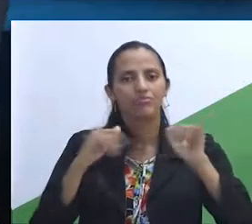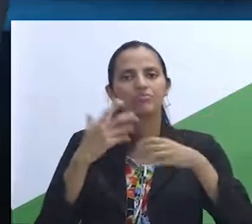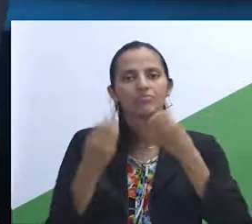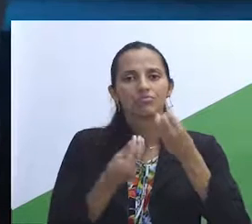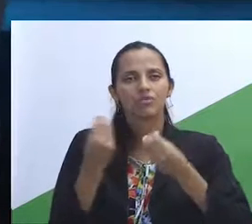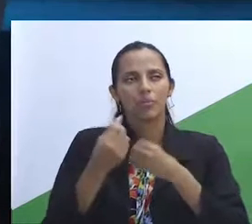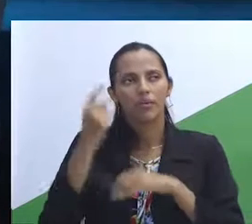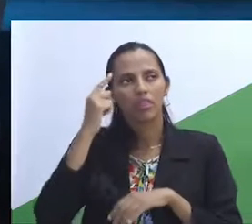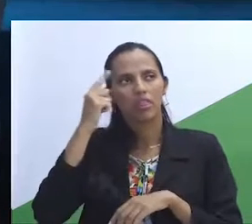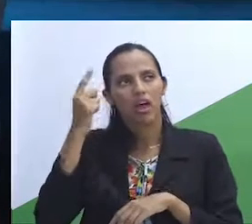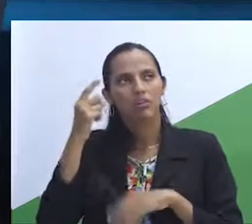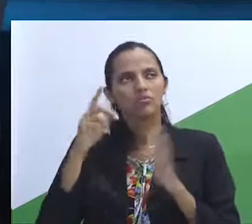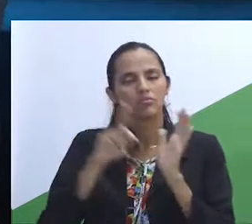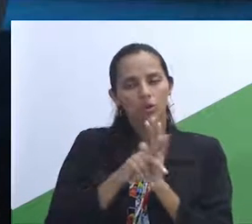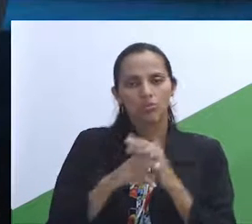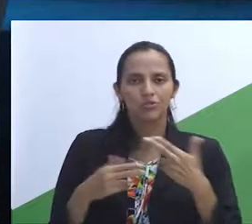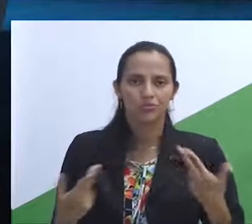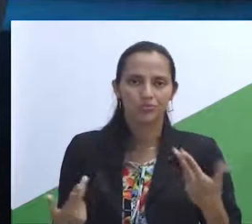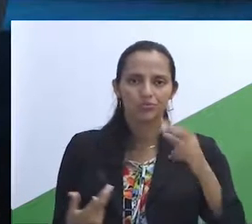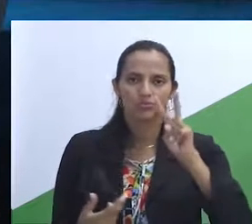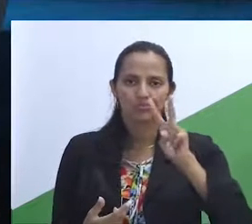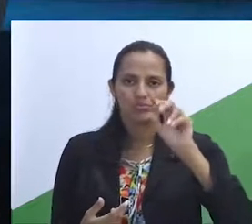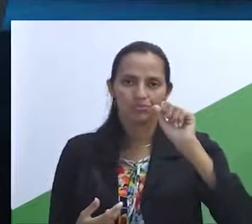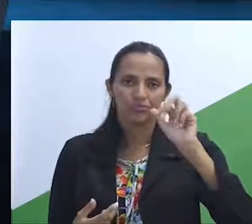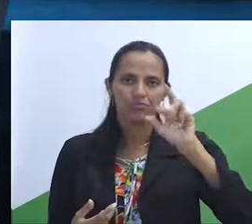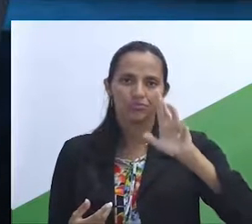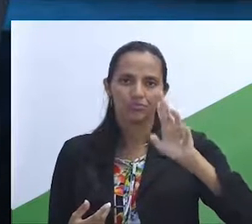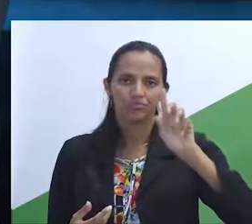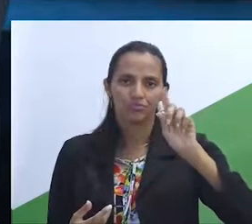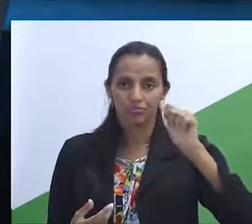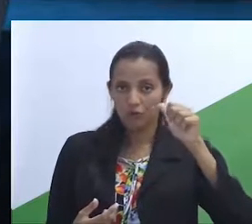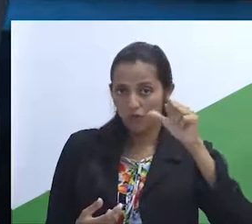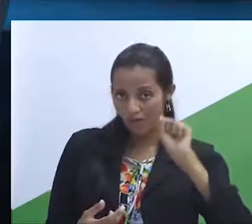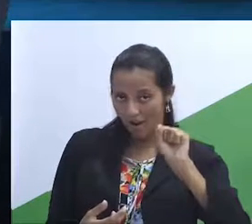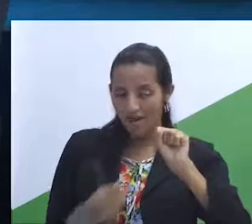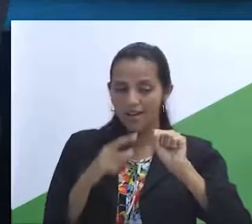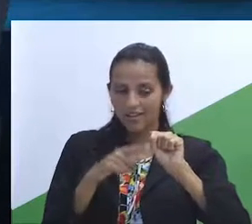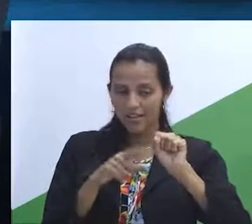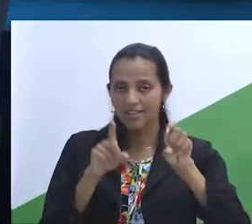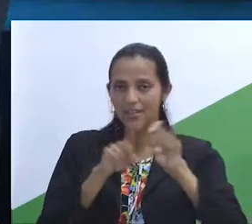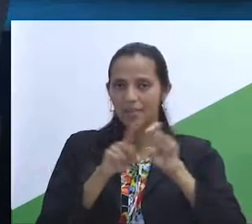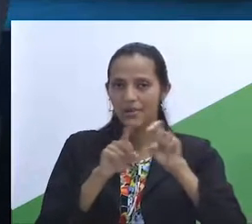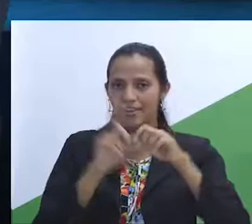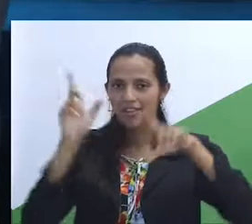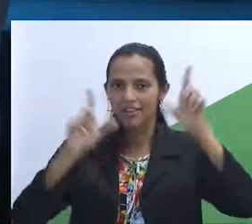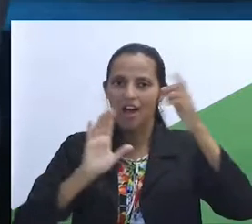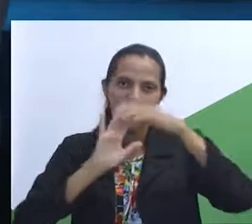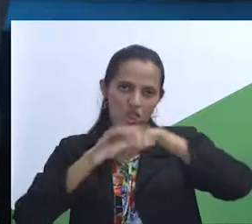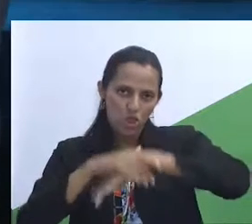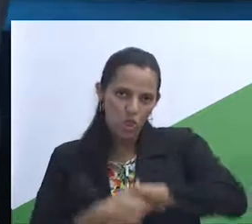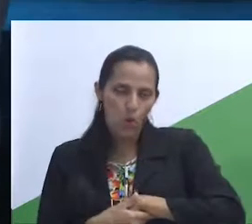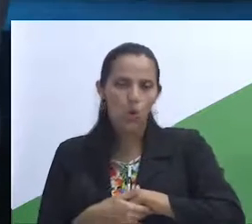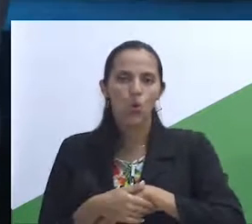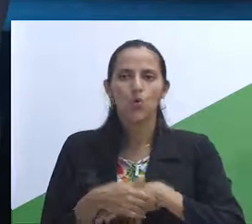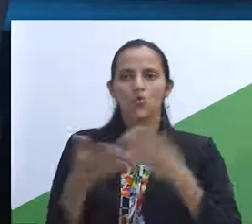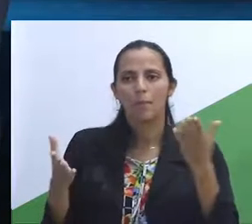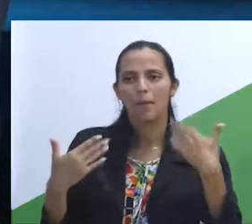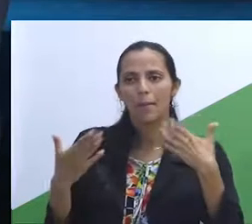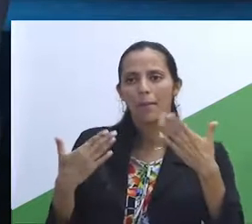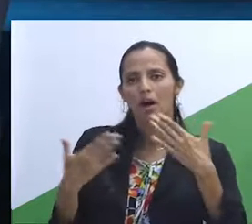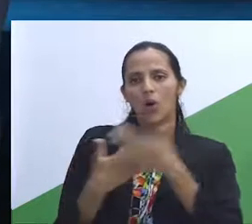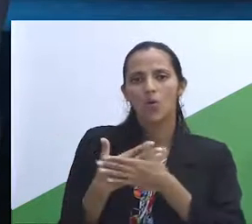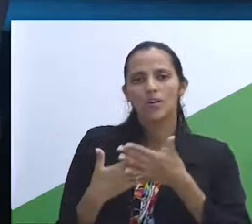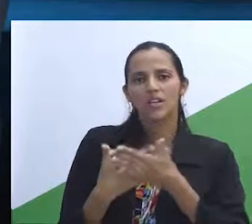essas ideias. E mais, Vargas também estava todas as noites, também, na Hora do Brasil, falando, então, aí, com o trabalhador, né?